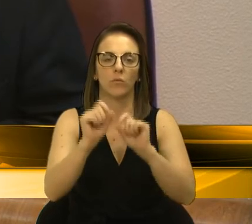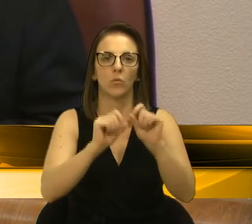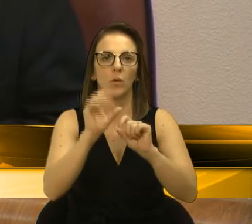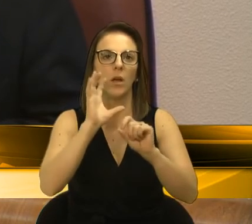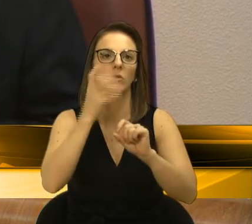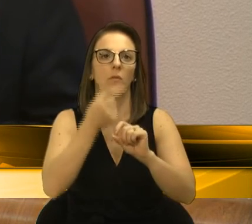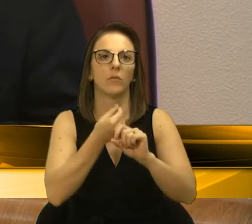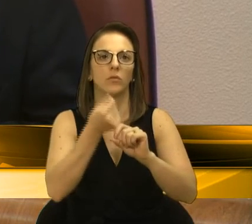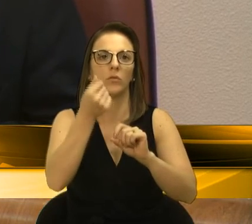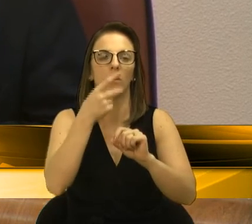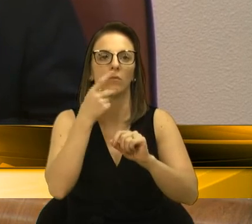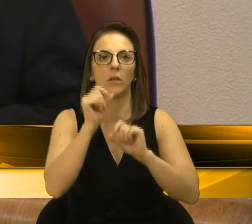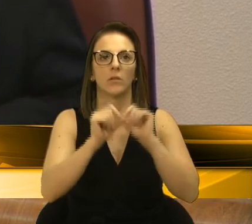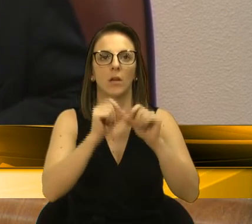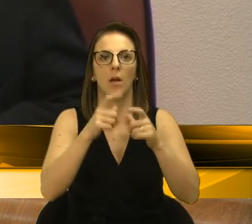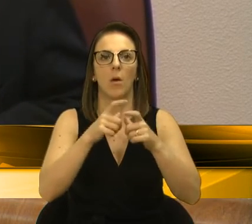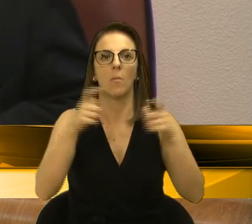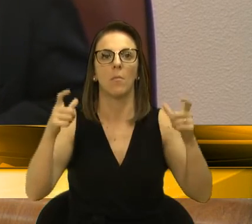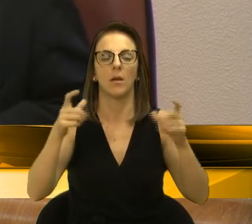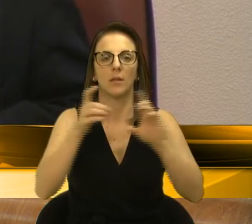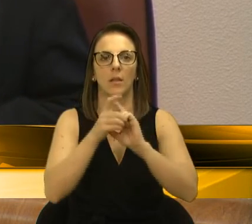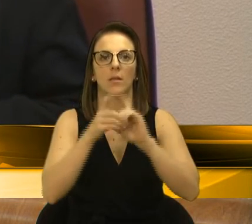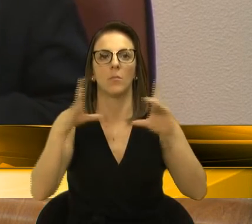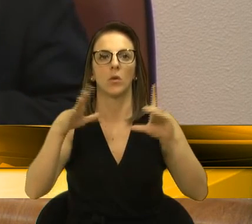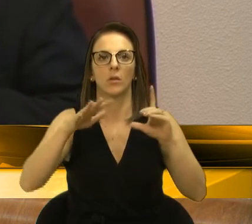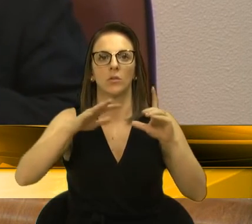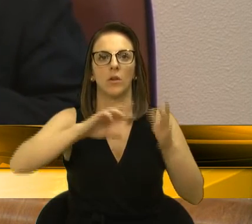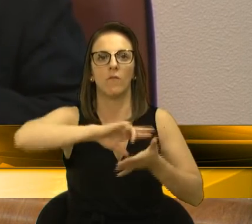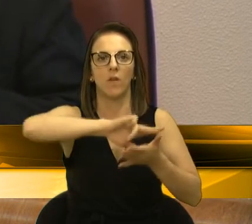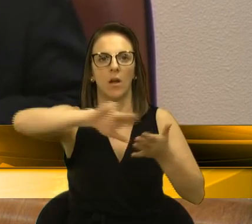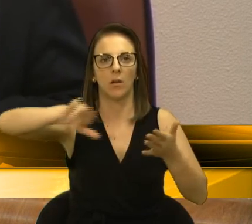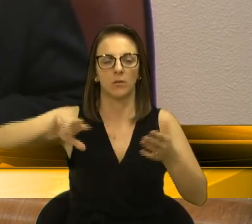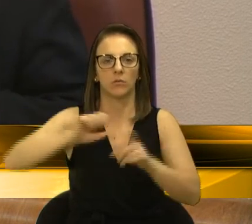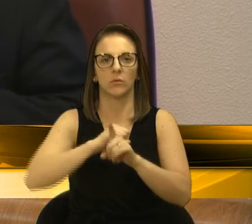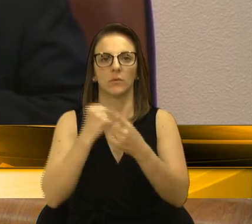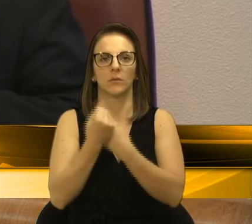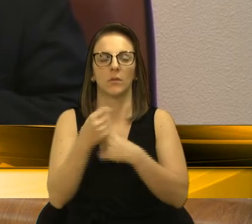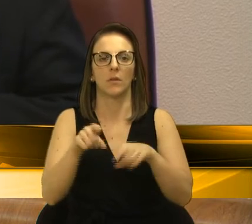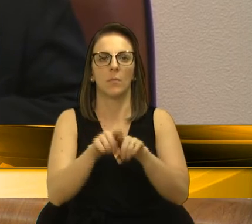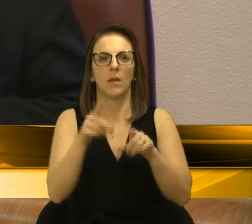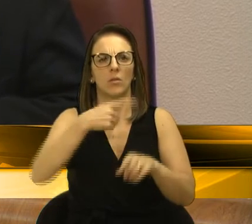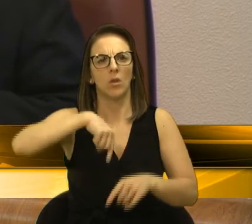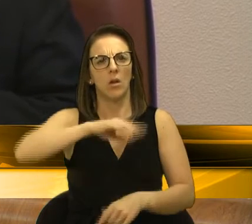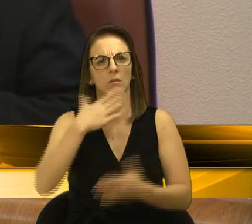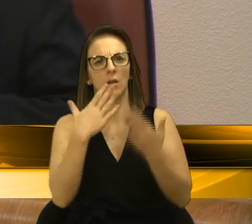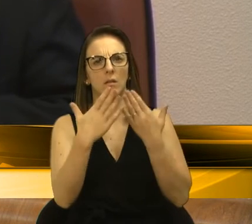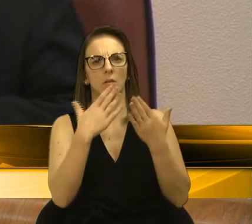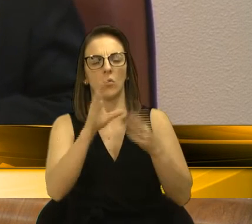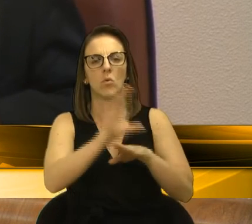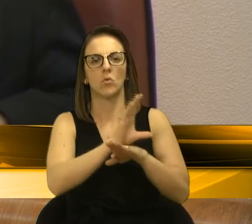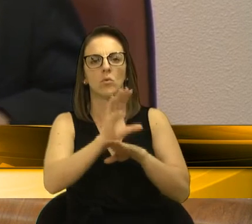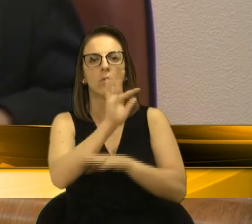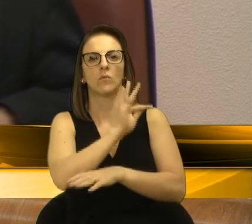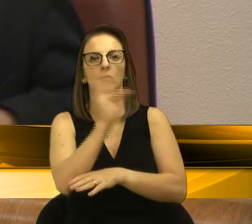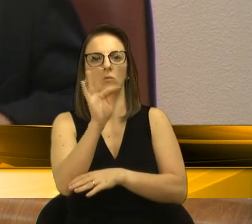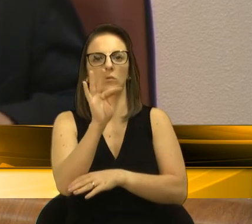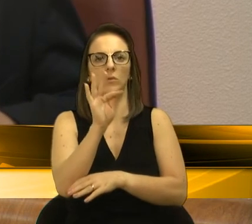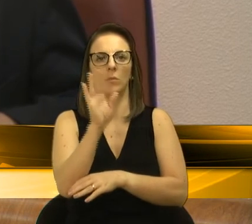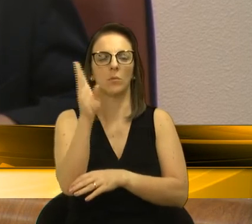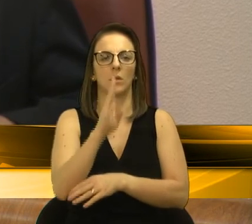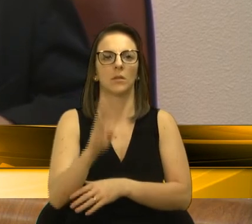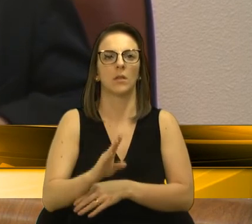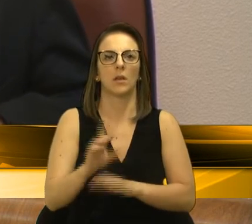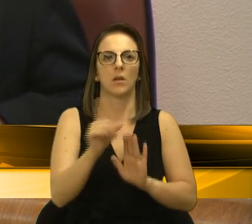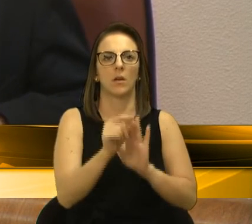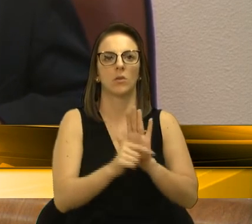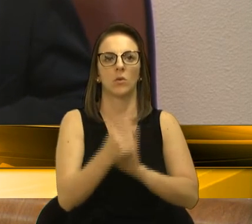democrática das várias partes da sociedade. Passamos a analisar a Constituição Federal Brasileira, 2 pontos. Artigo 198.